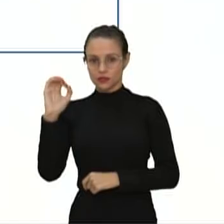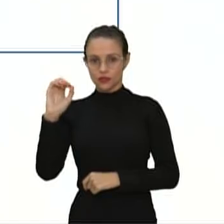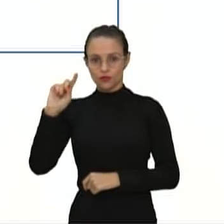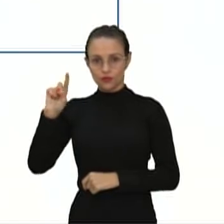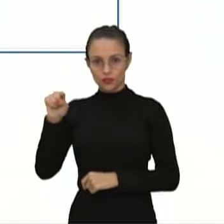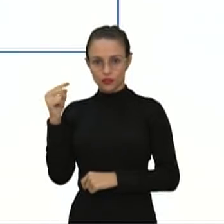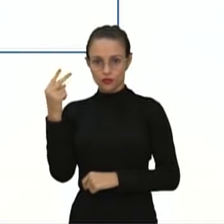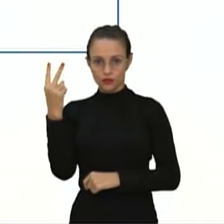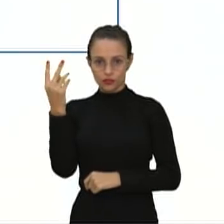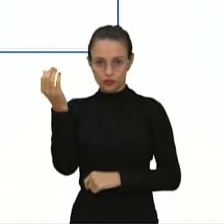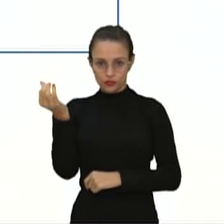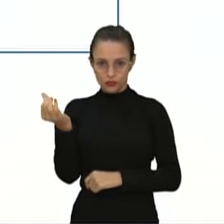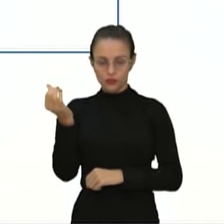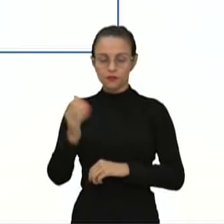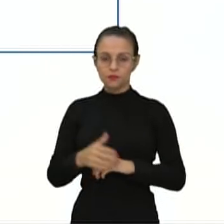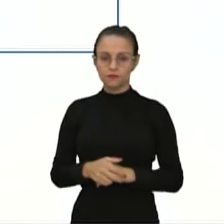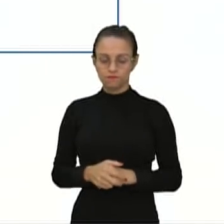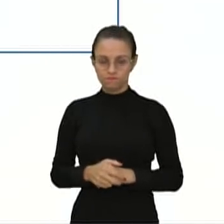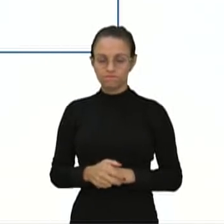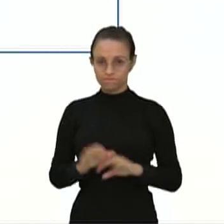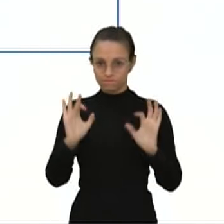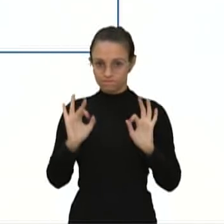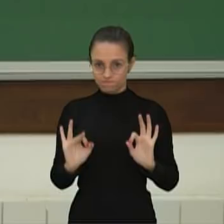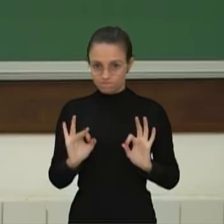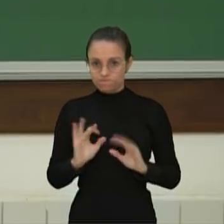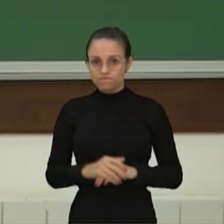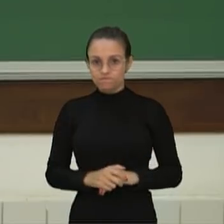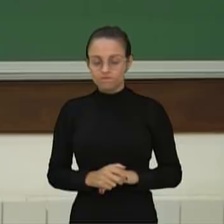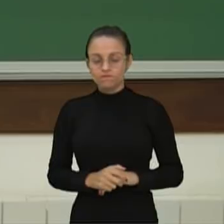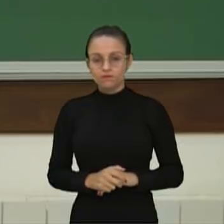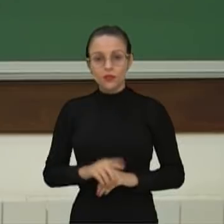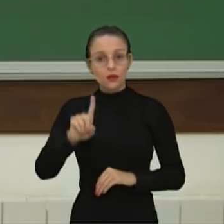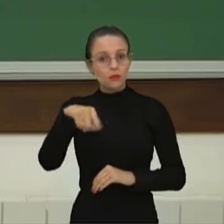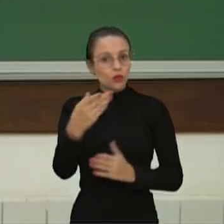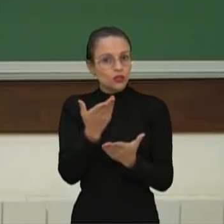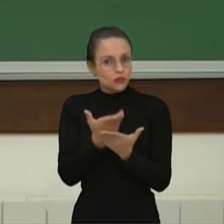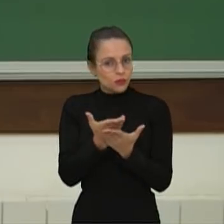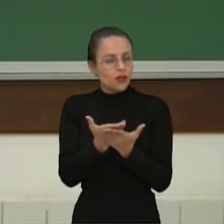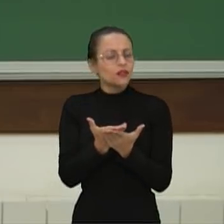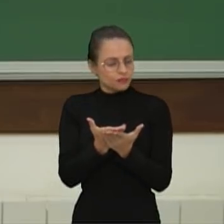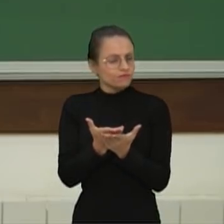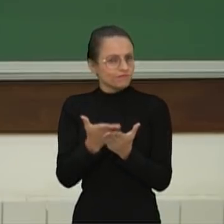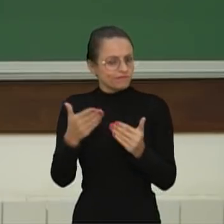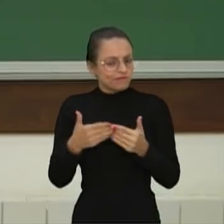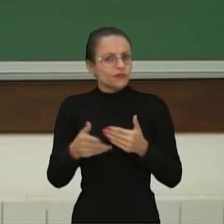ficar 0,26, certo? Então, na próxima aula, a gente vai